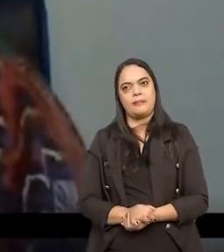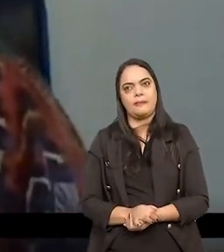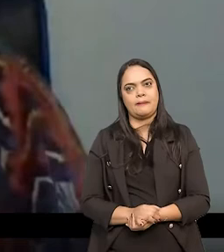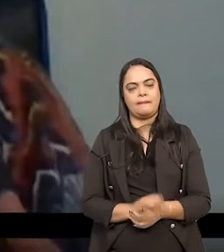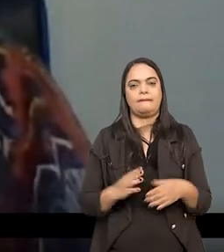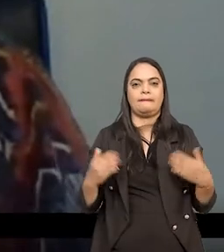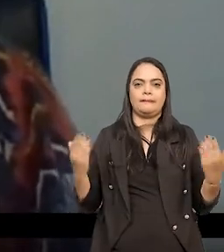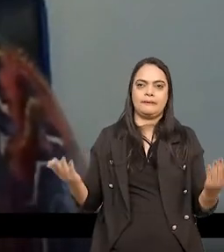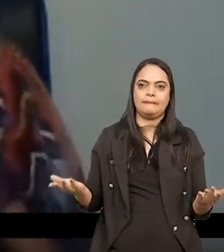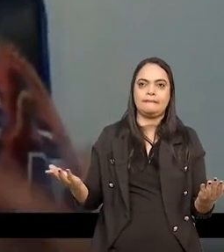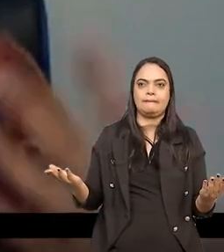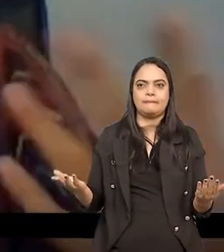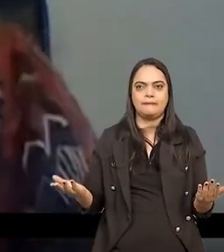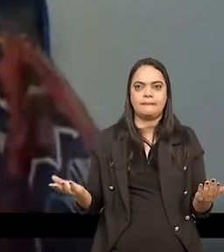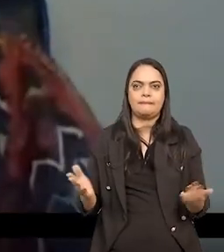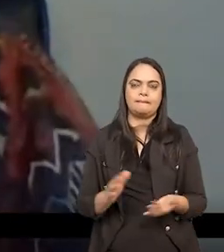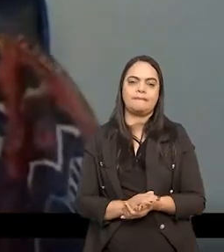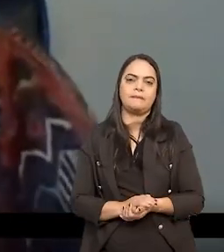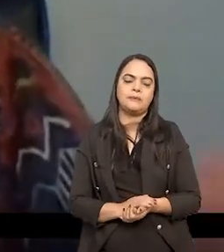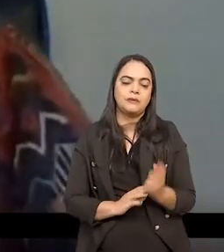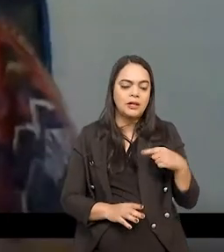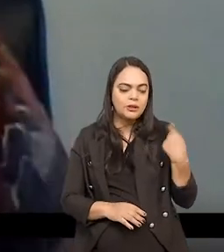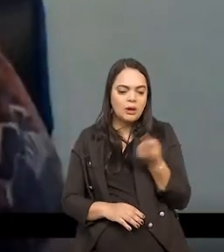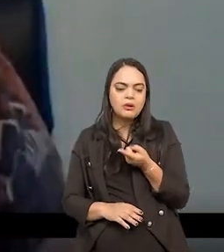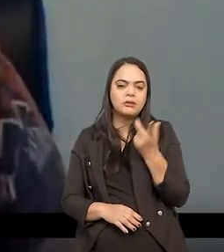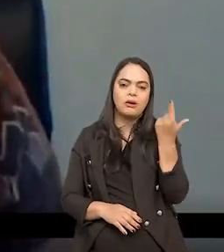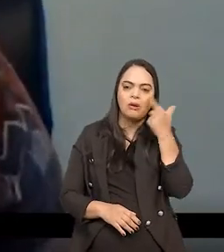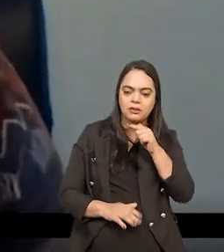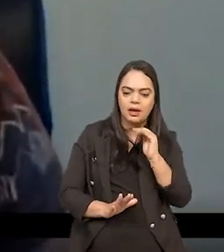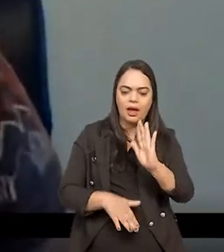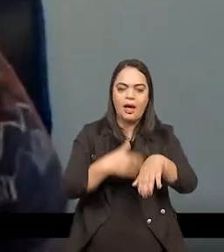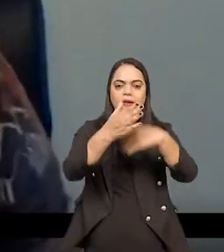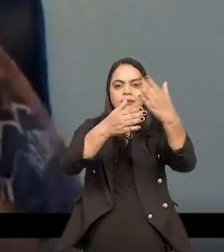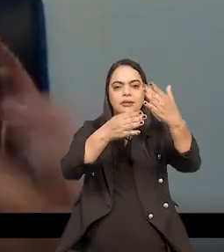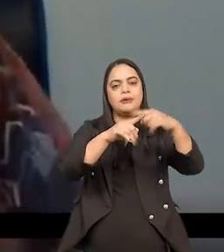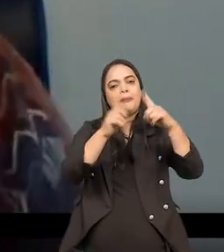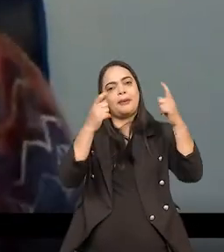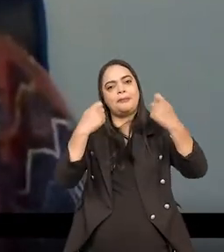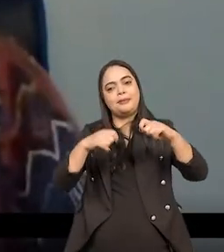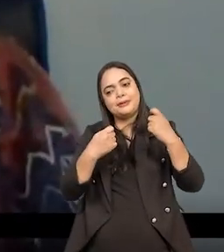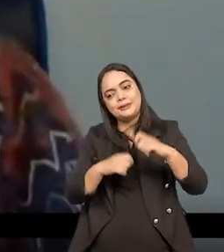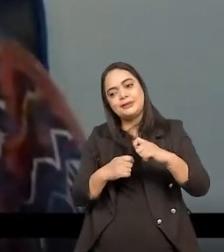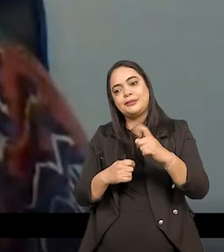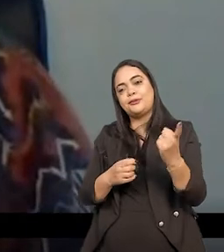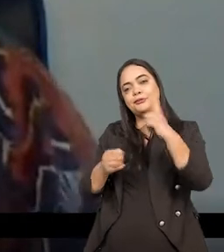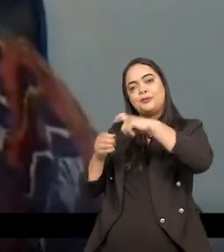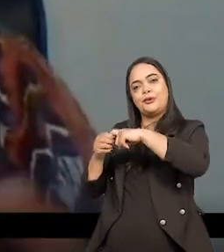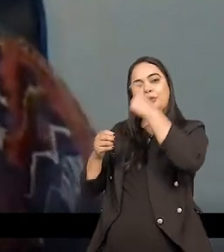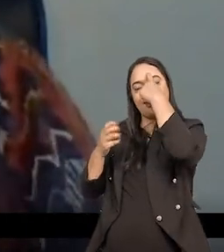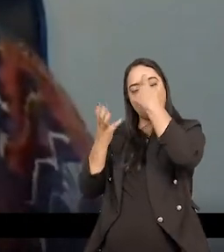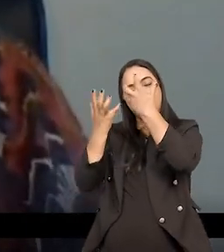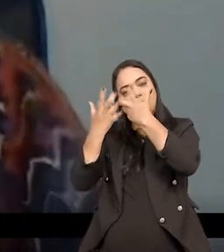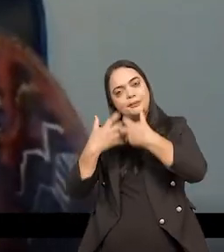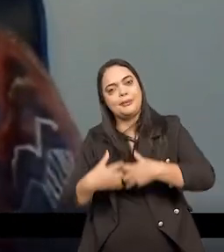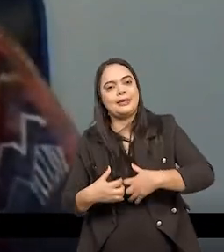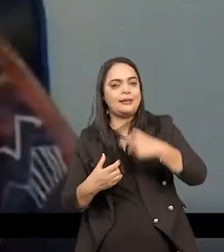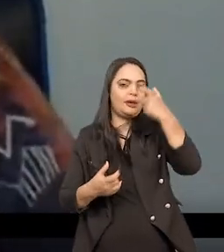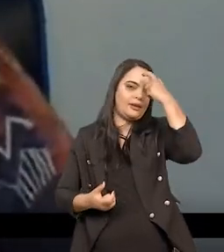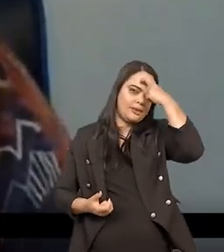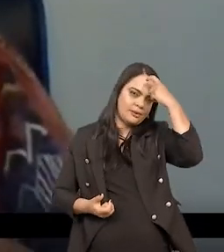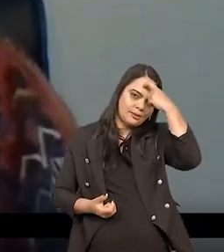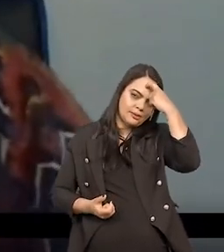sentido de à medida que a gente avança, mas também a gente tem que voltar atrás e repensar a própria concepção que a gente tem